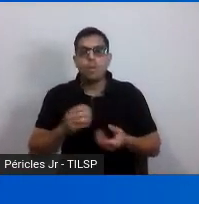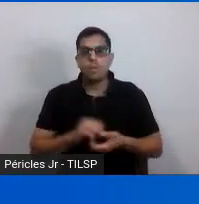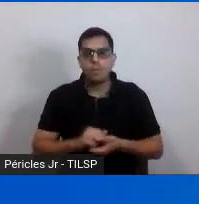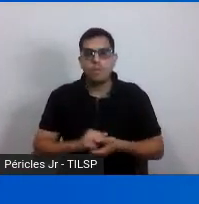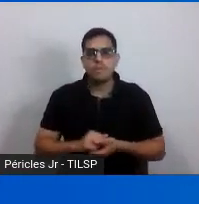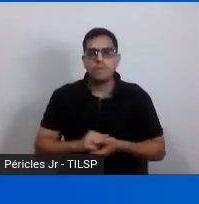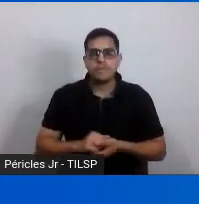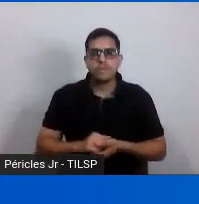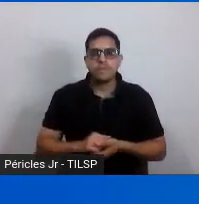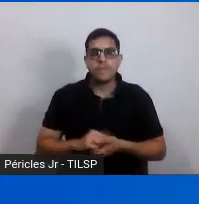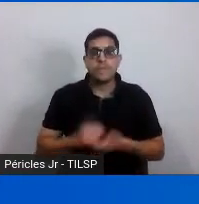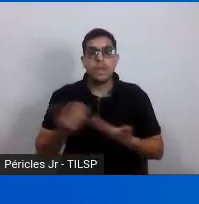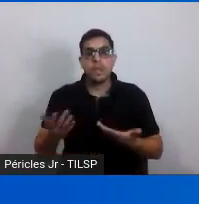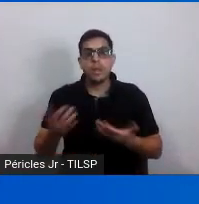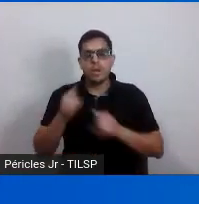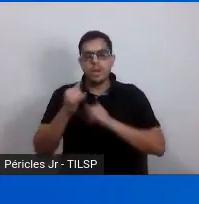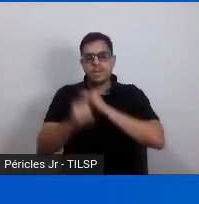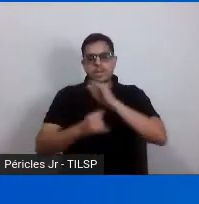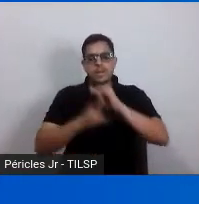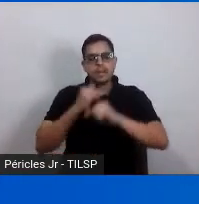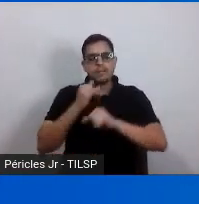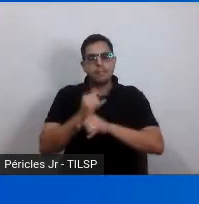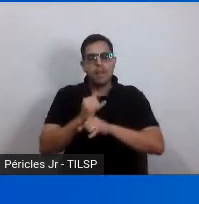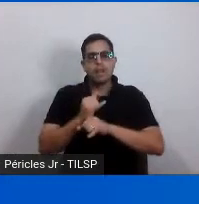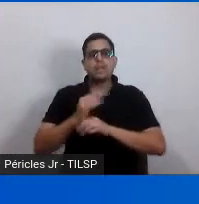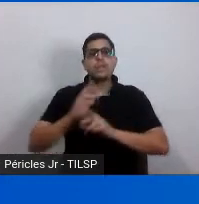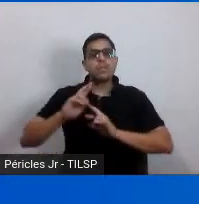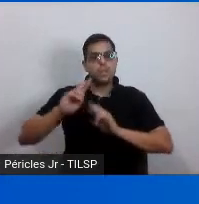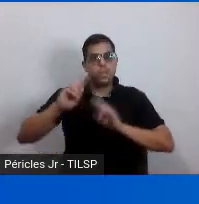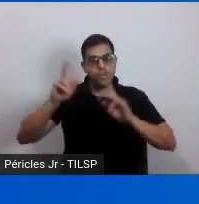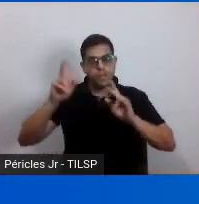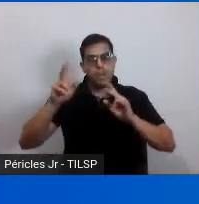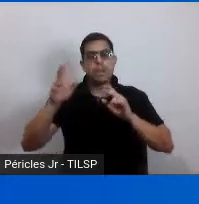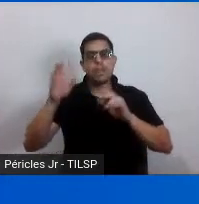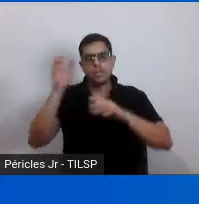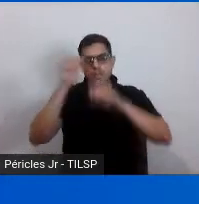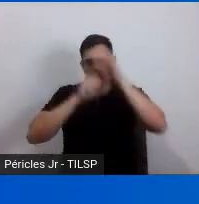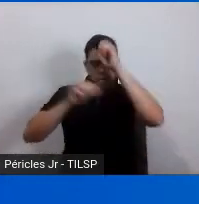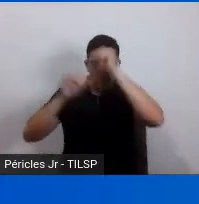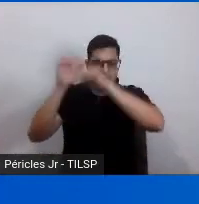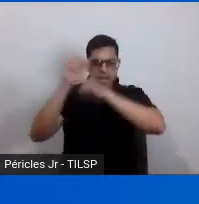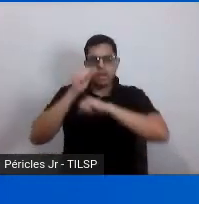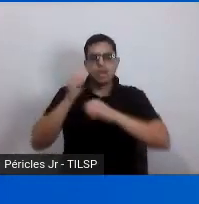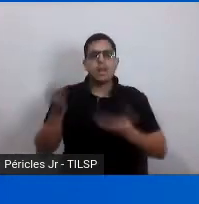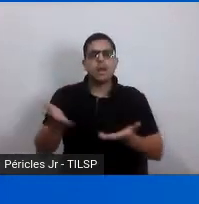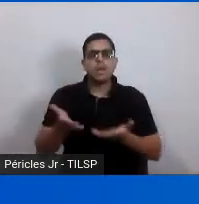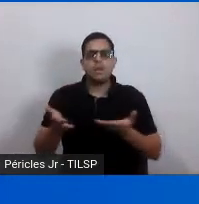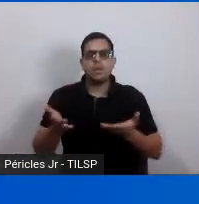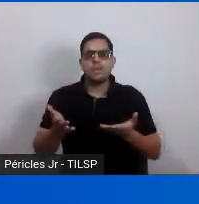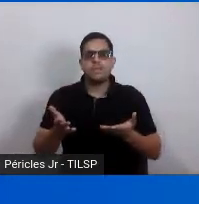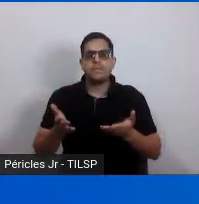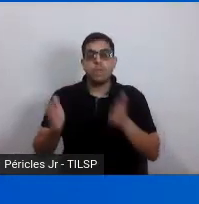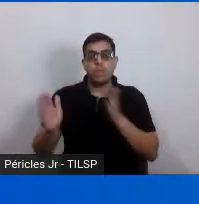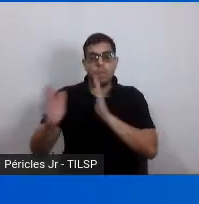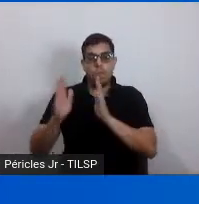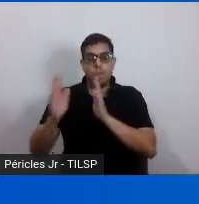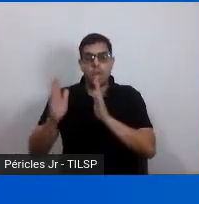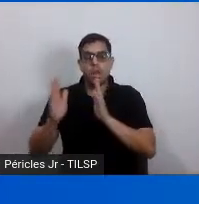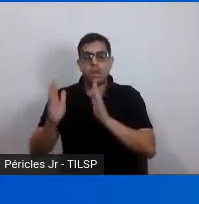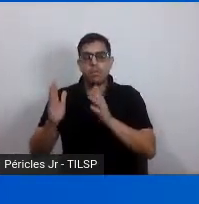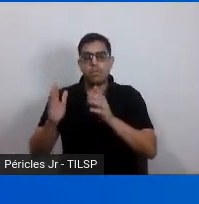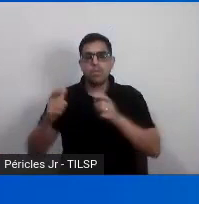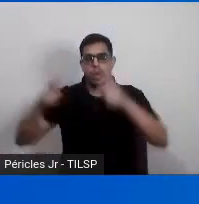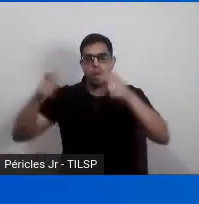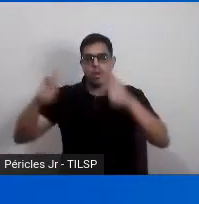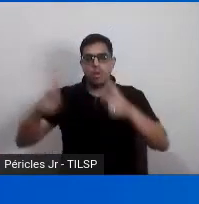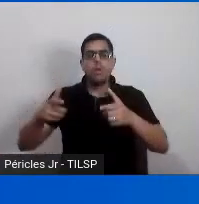pessoal apresenta um novo paradigma de aprendizado então isso não o cenário é esse né então a gente precisa de certa forma mudar para continuar sendo